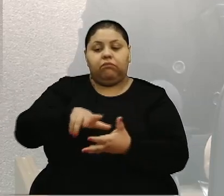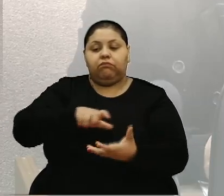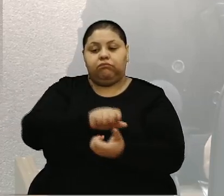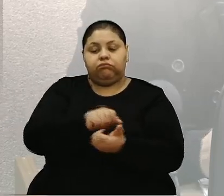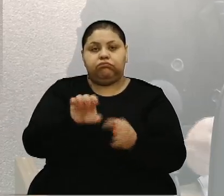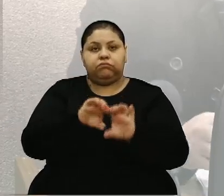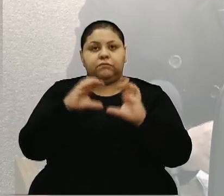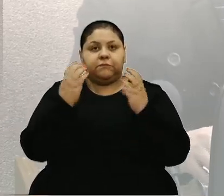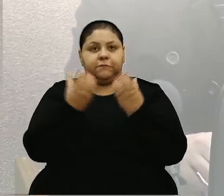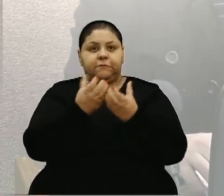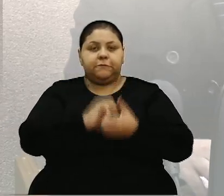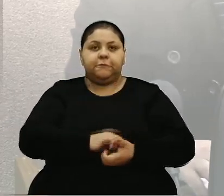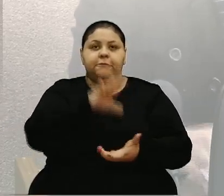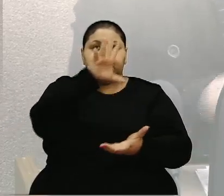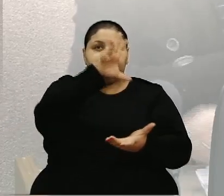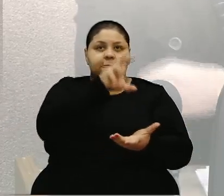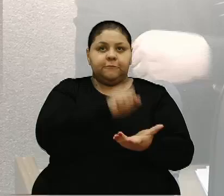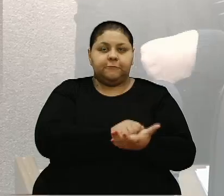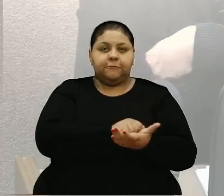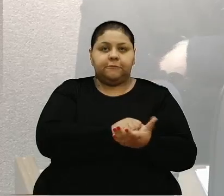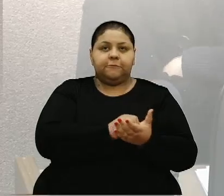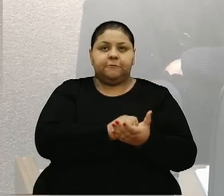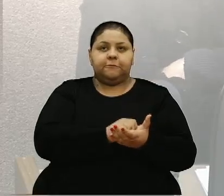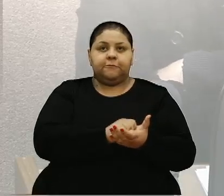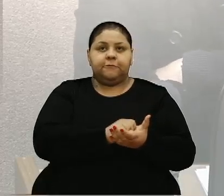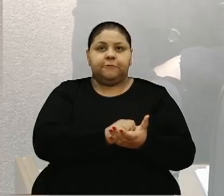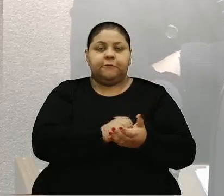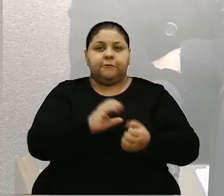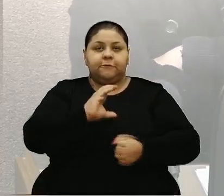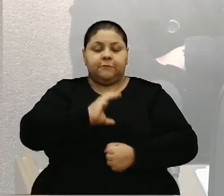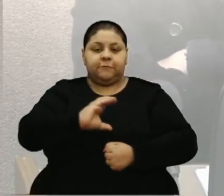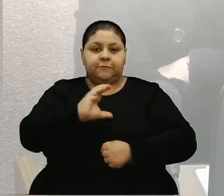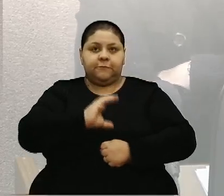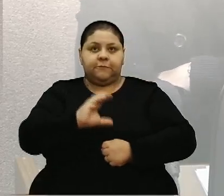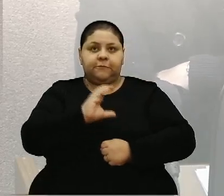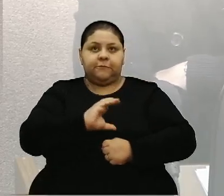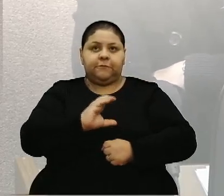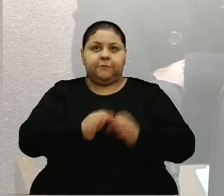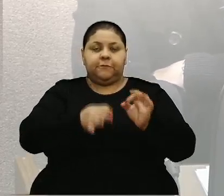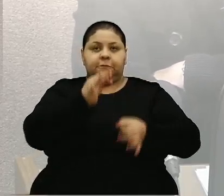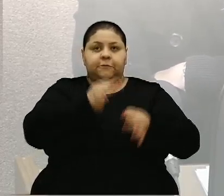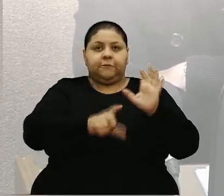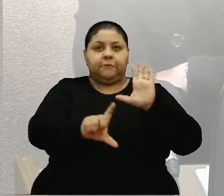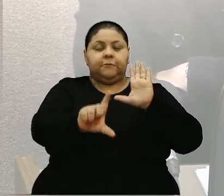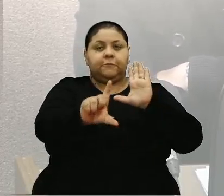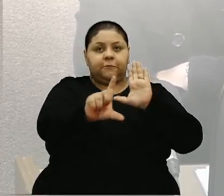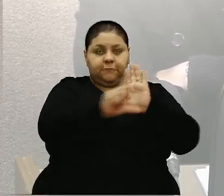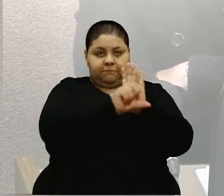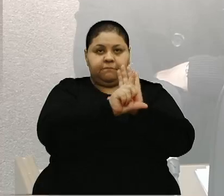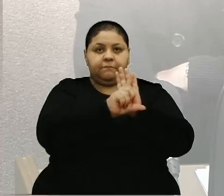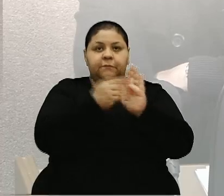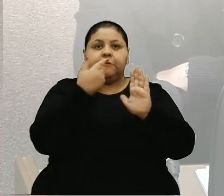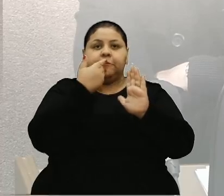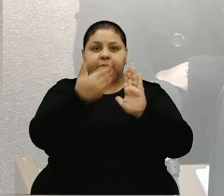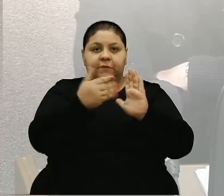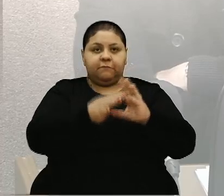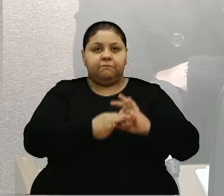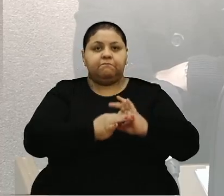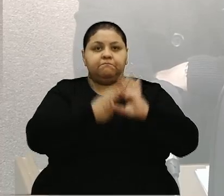comunidade. Baixada a Comissão de Constituição, Justiça e Legislação, a mesma manifestou-se pela legalidade